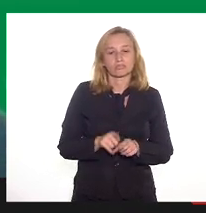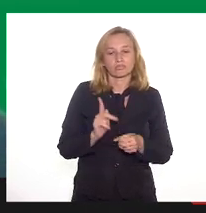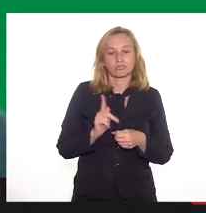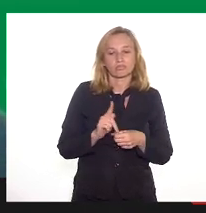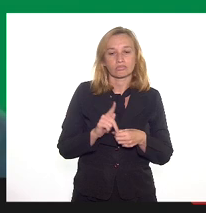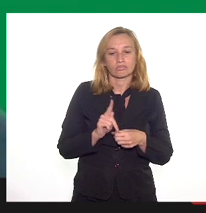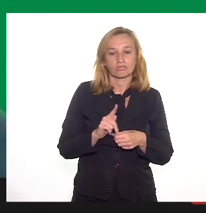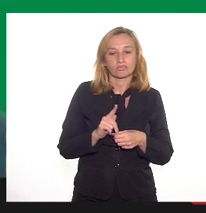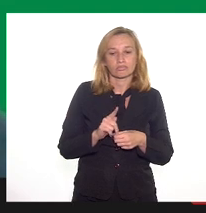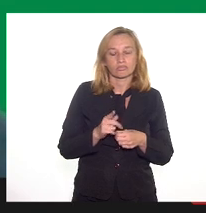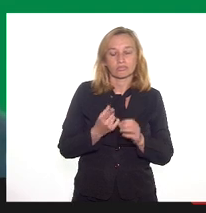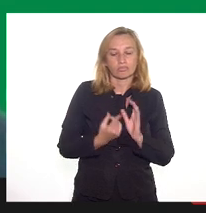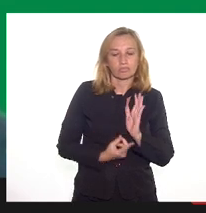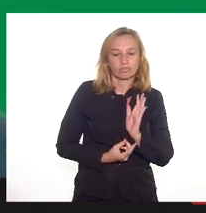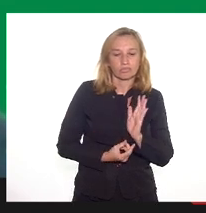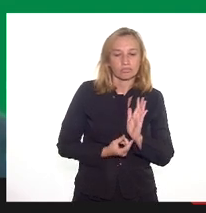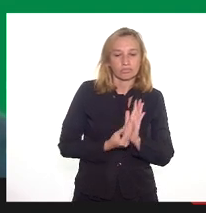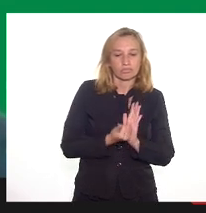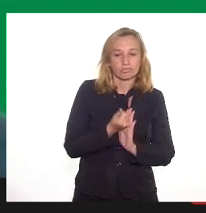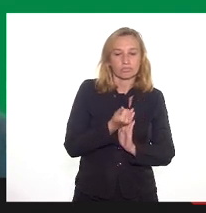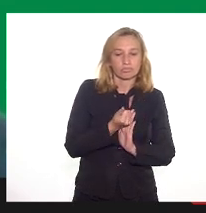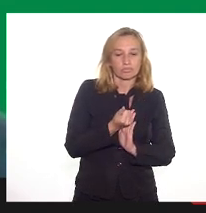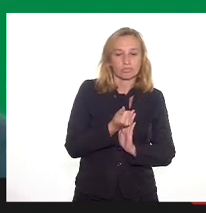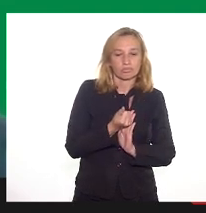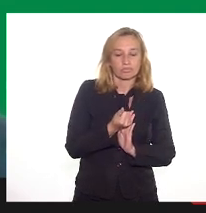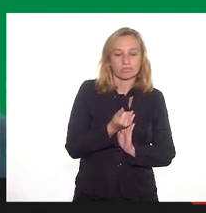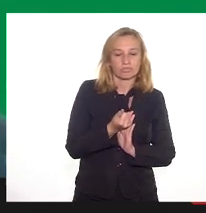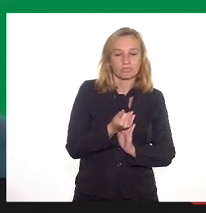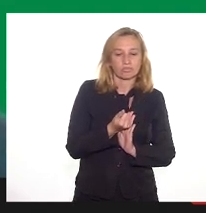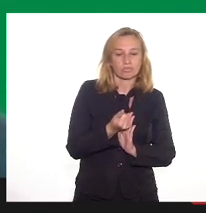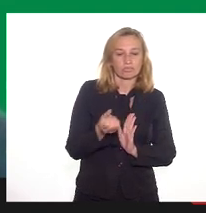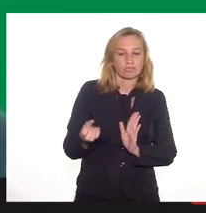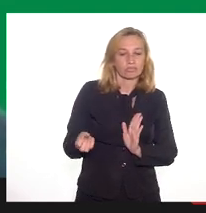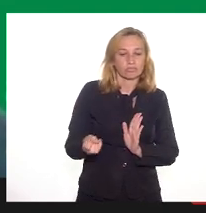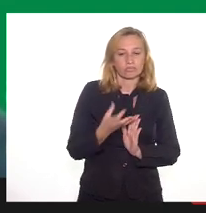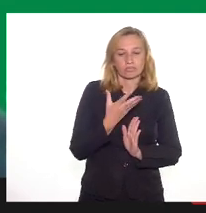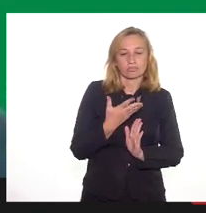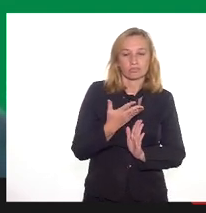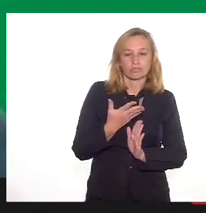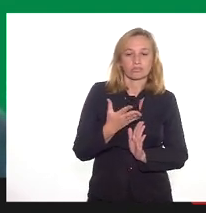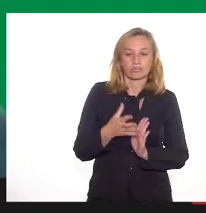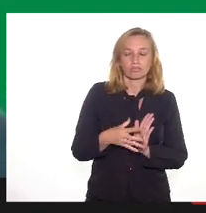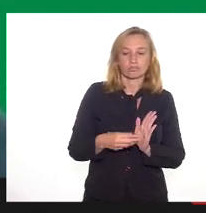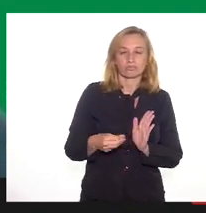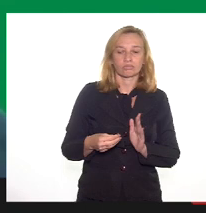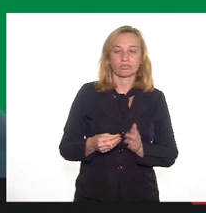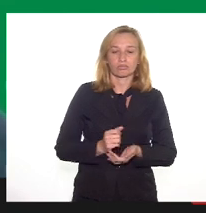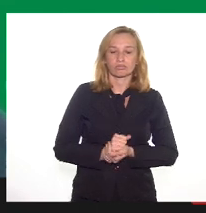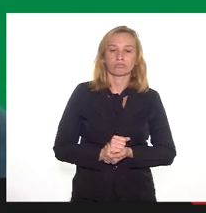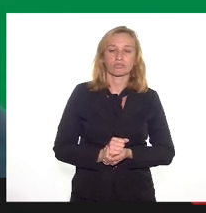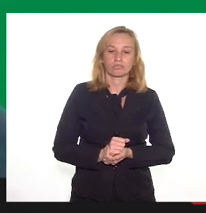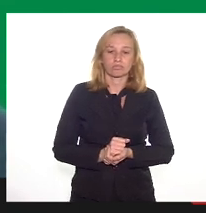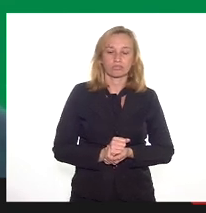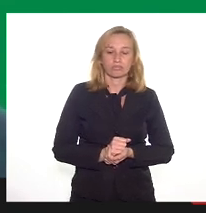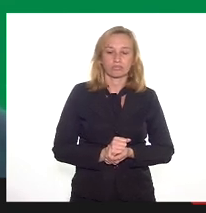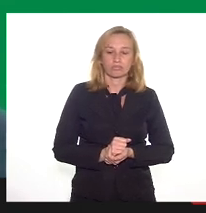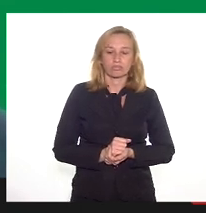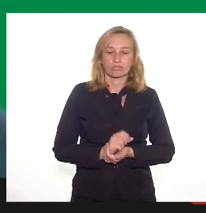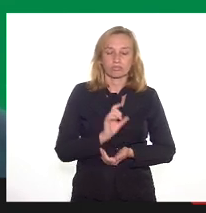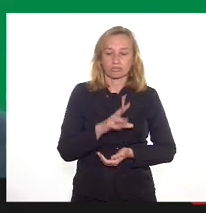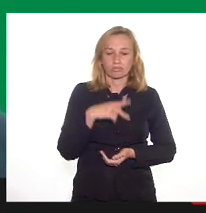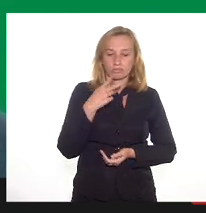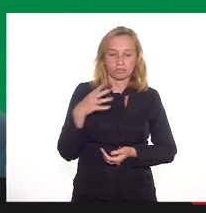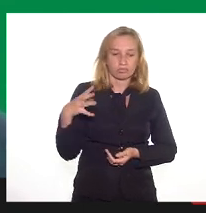Petrobras investindo recursos significativos na modernização das refinarias que permanecem no parque. Então, só comentar